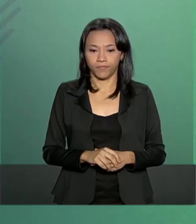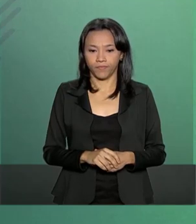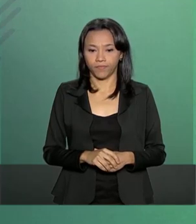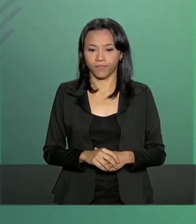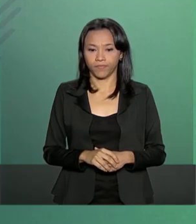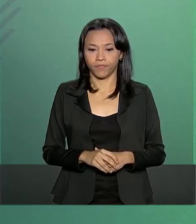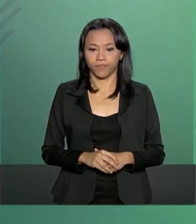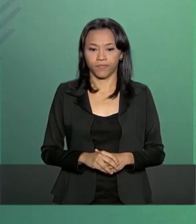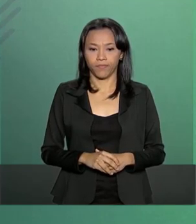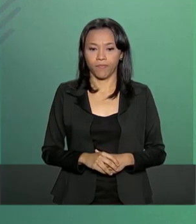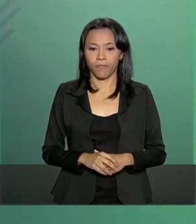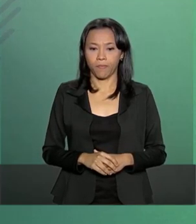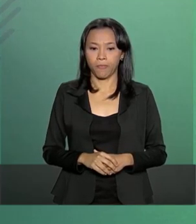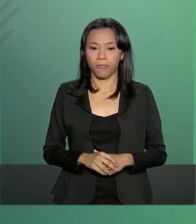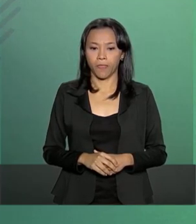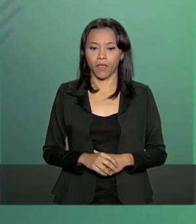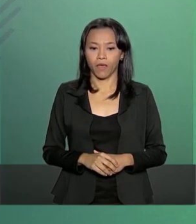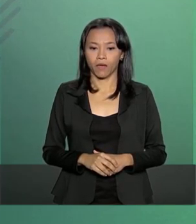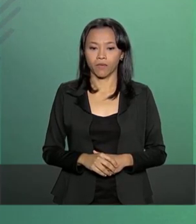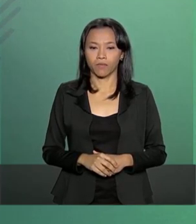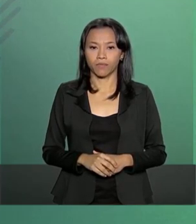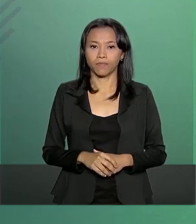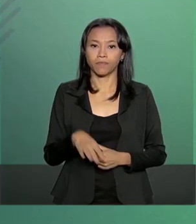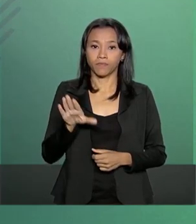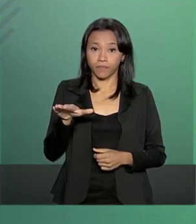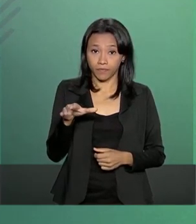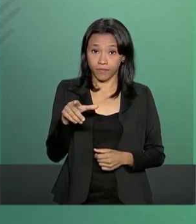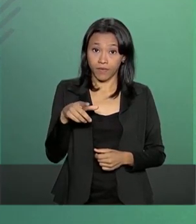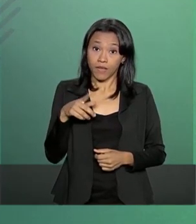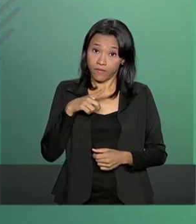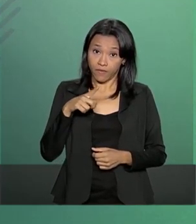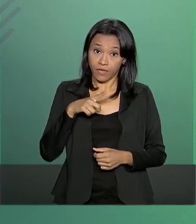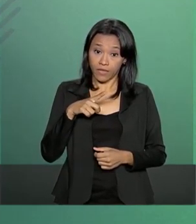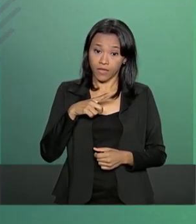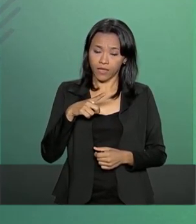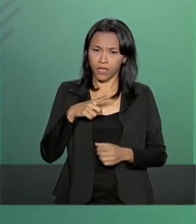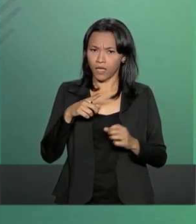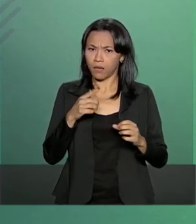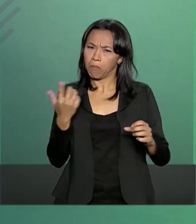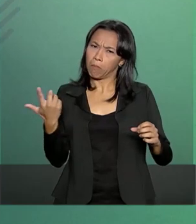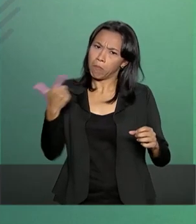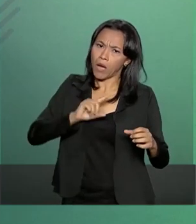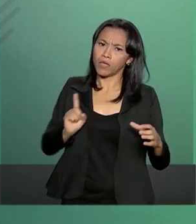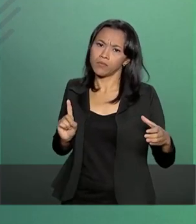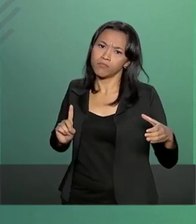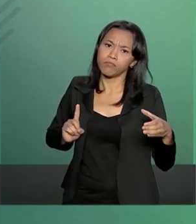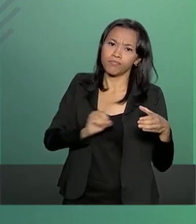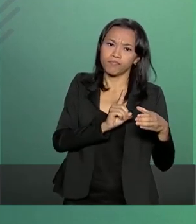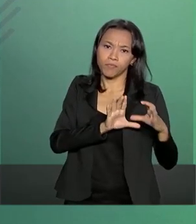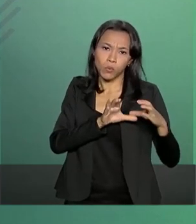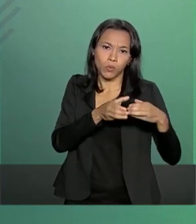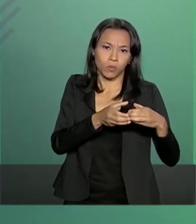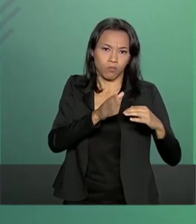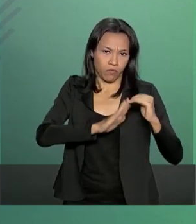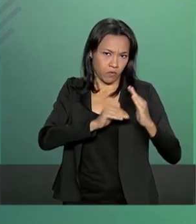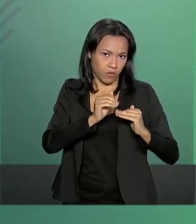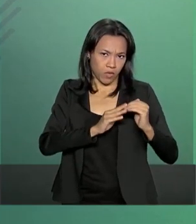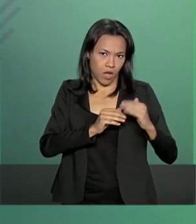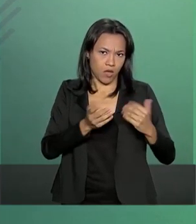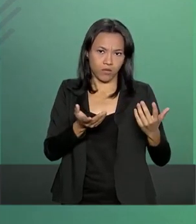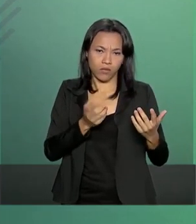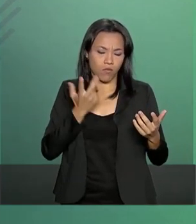Microfone, por favor. Vai ter um reforço desse acompanhamento? Não, médico? Normal. É o padrão. Normal. Ele tem um médico